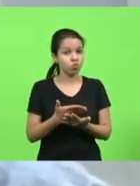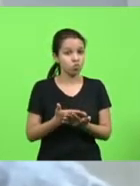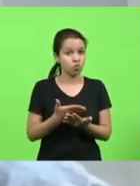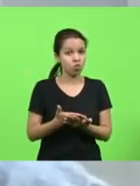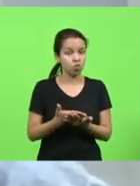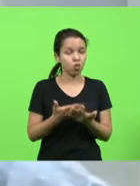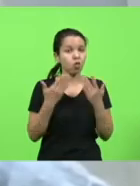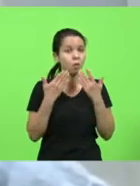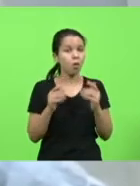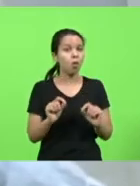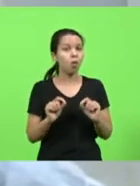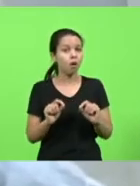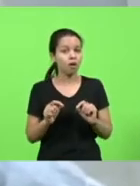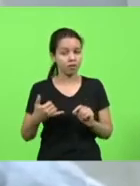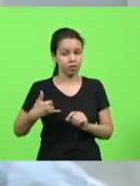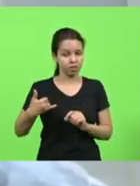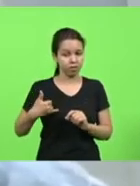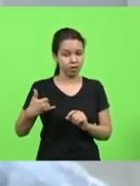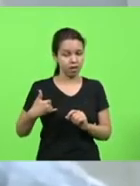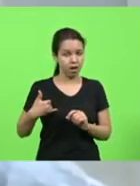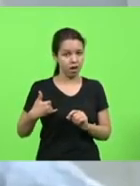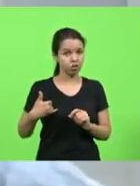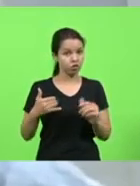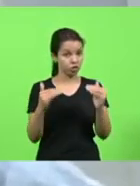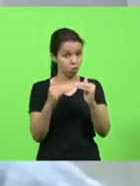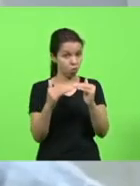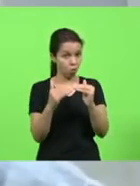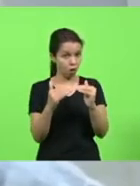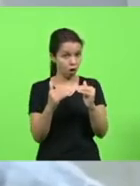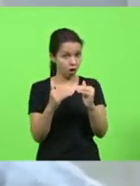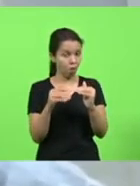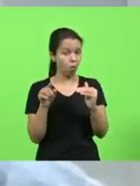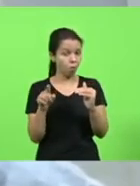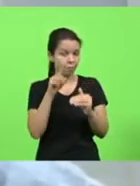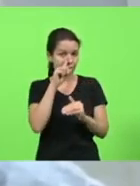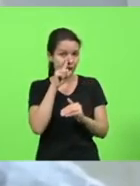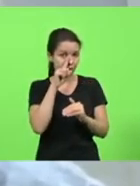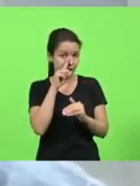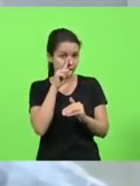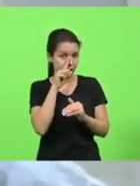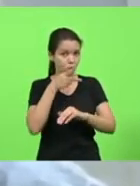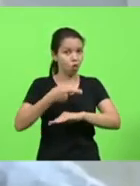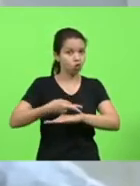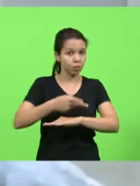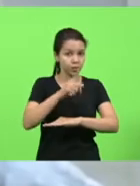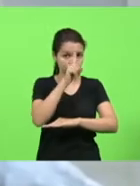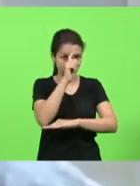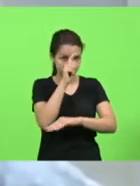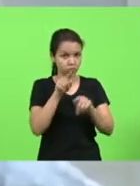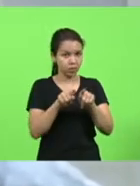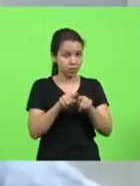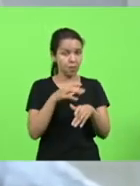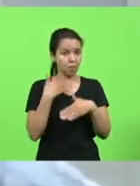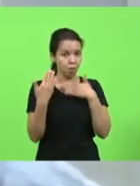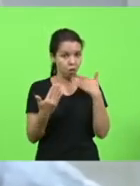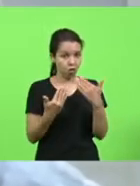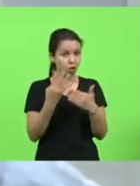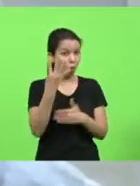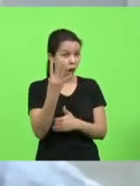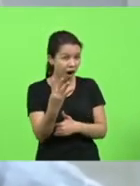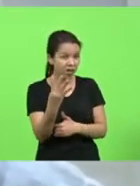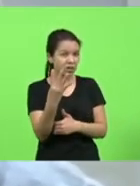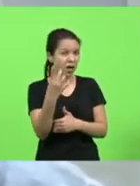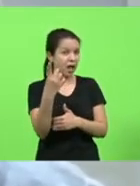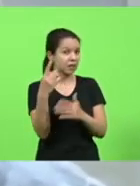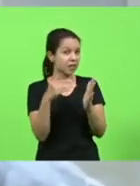de hospitalização e mortalidade é de 4 a 10 vezes superior.